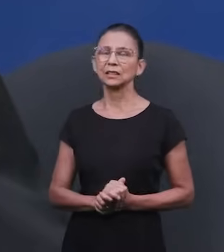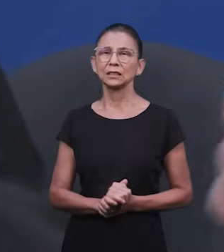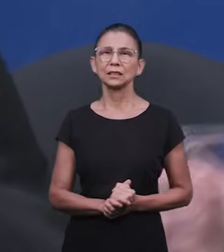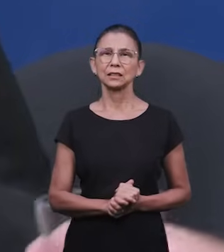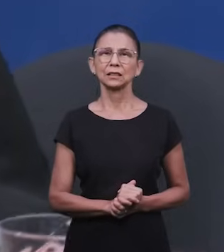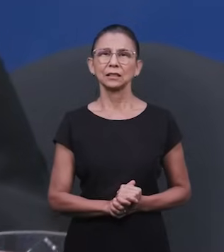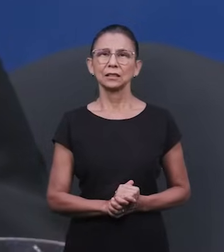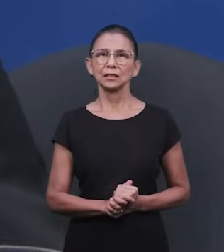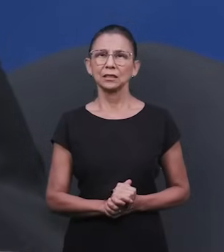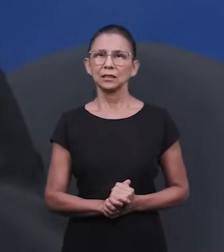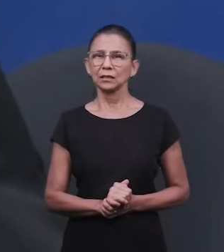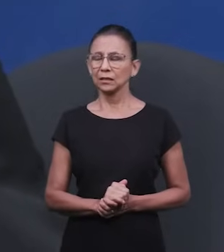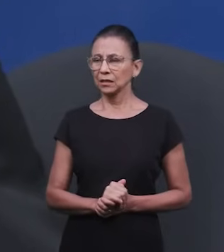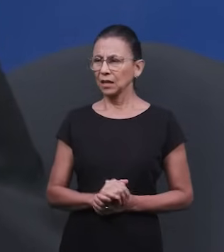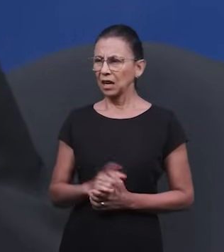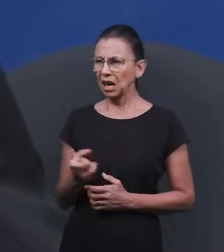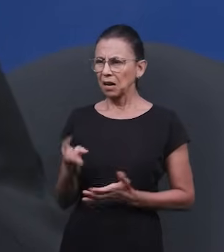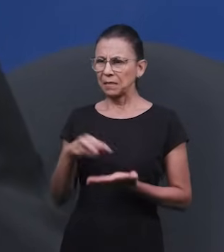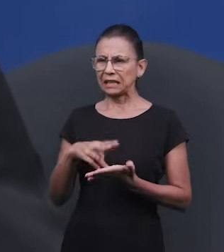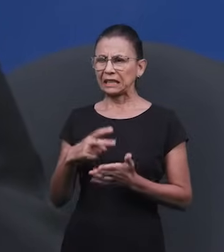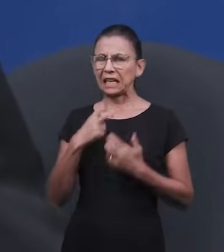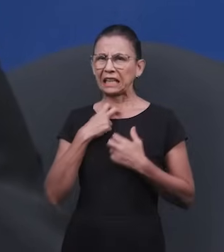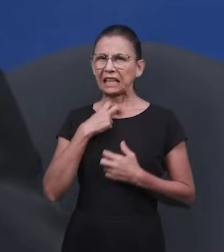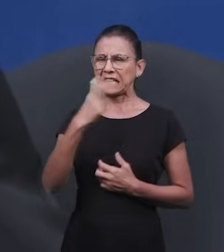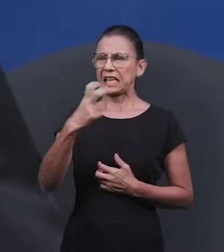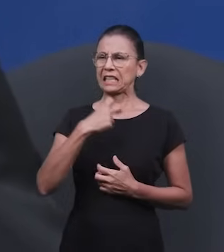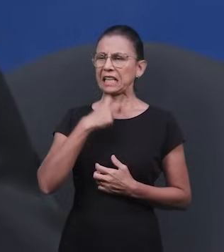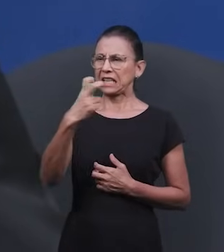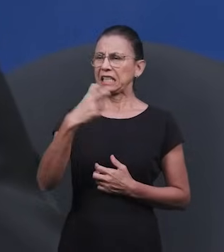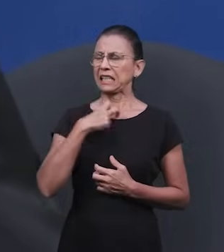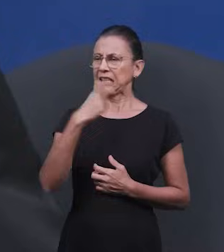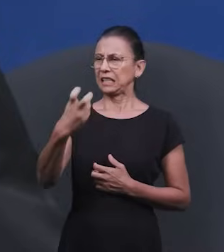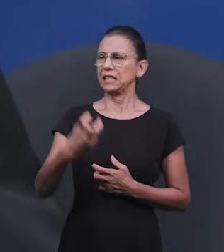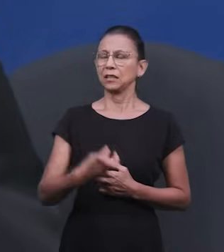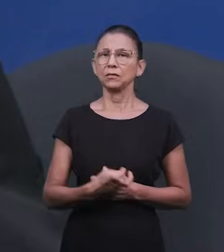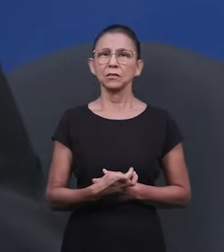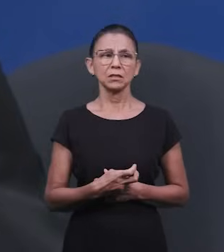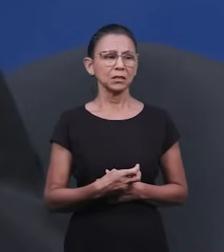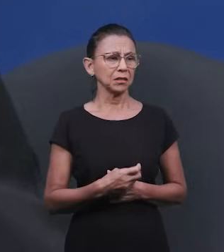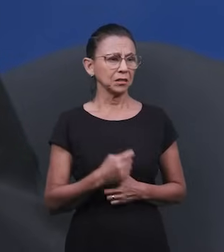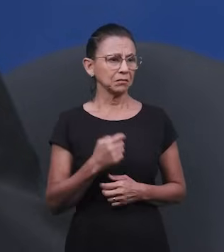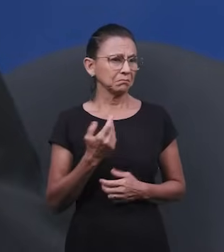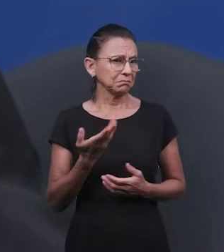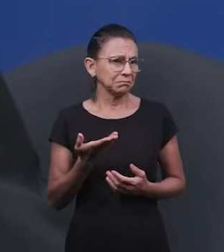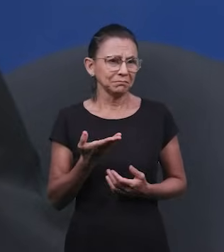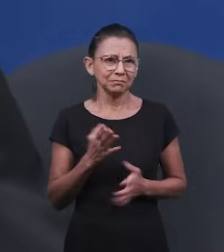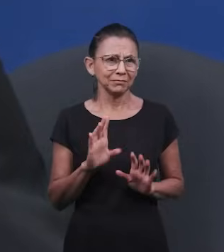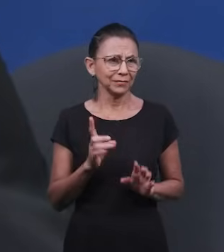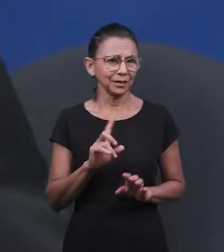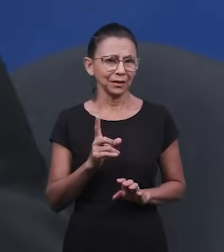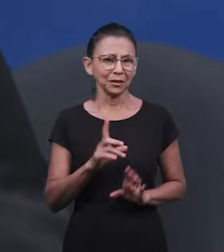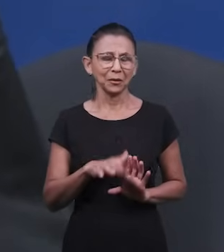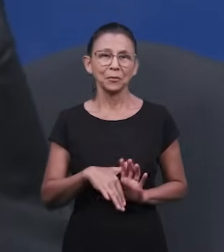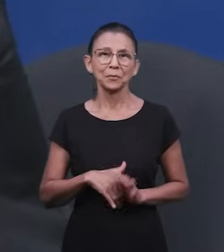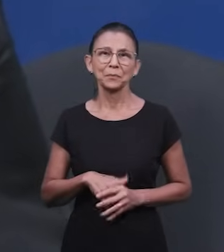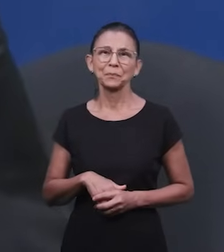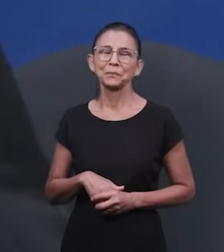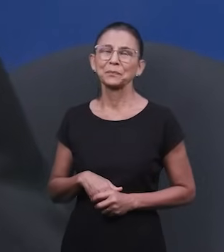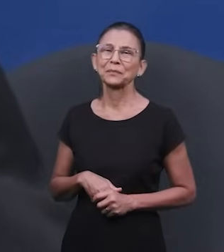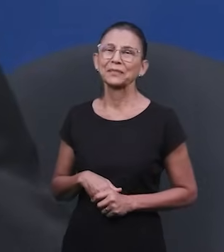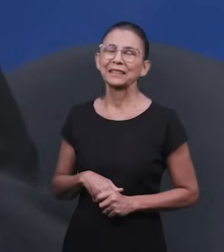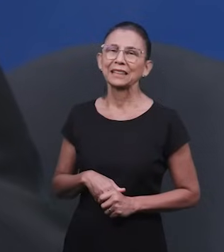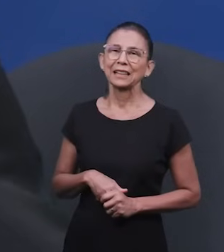para a língua, todo mundo... Eu disse, olha, eu não vi isso ainda, mas eu gostei da igreja, mas talvez não tem poder. Aí eu fui numa tristeza pro